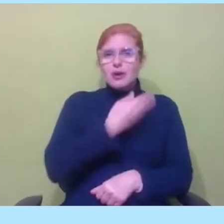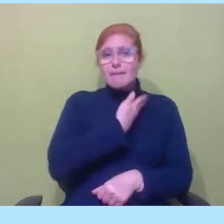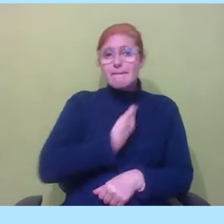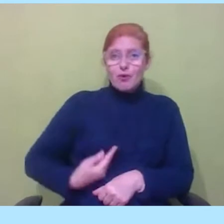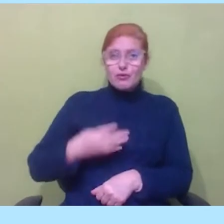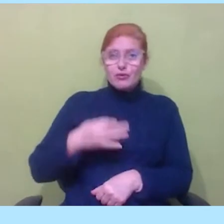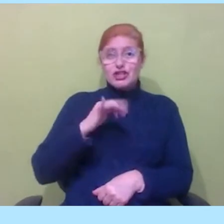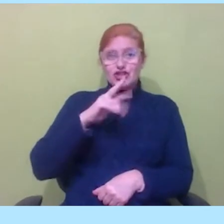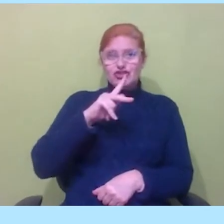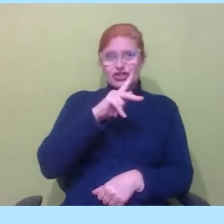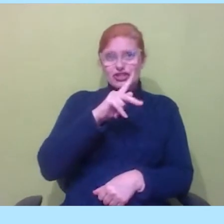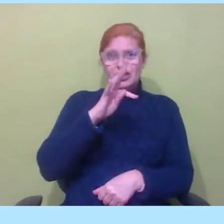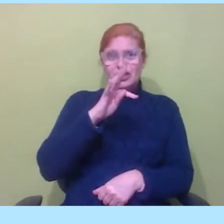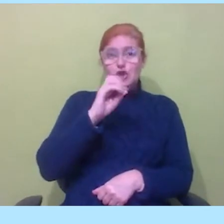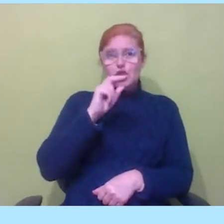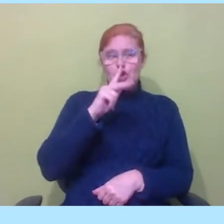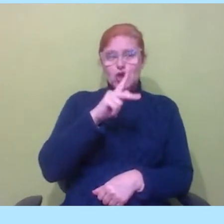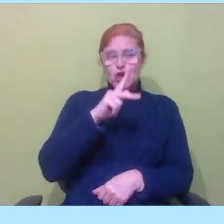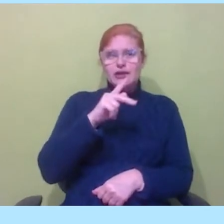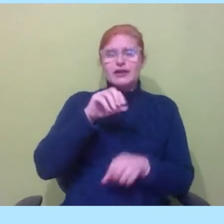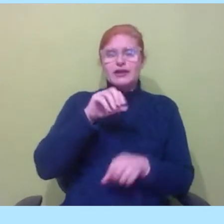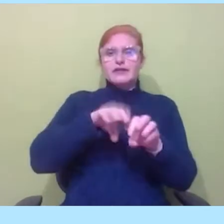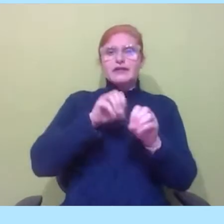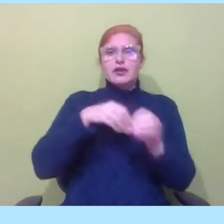como invadir o telefone do namorado.